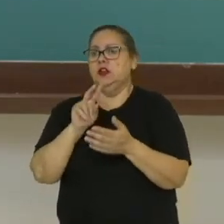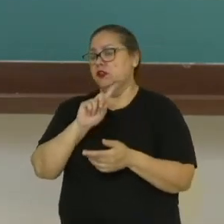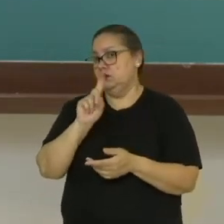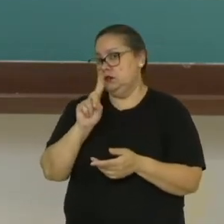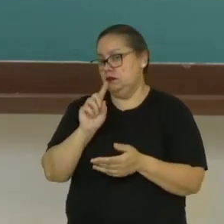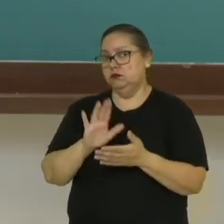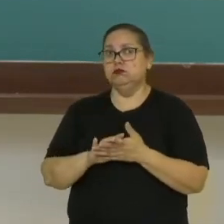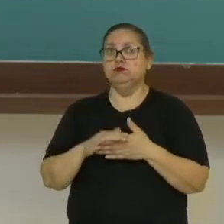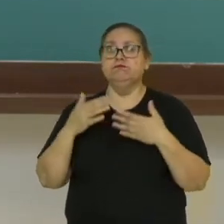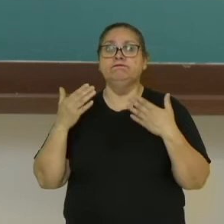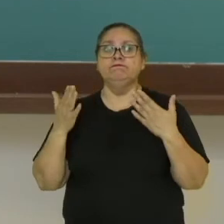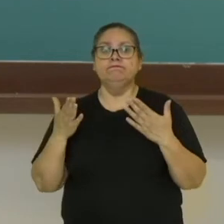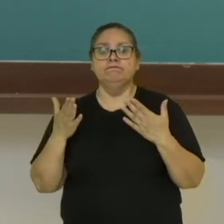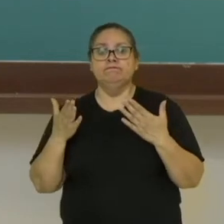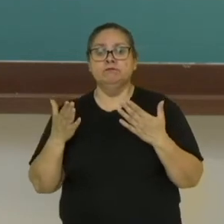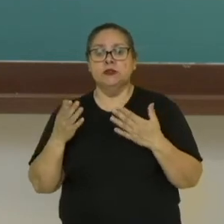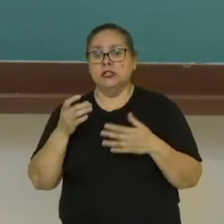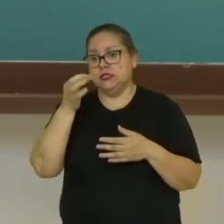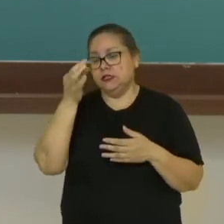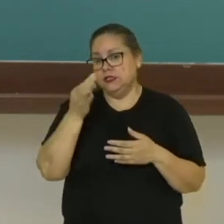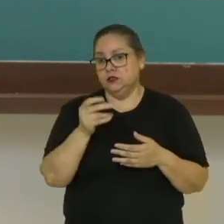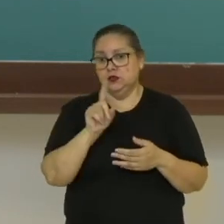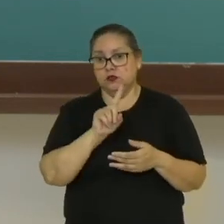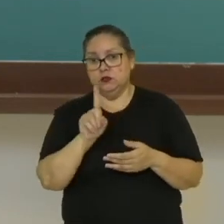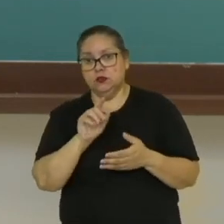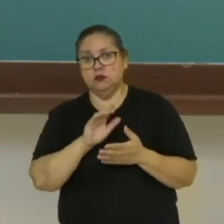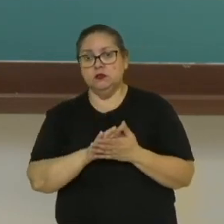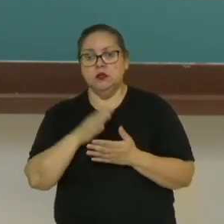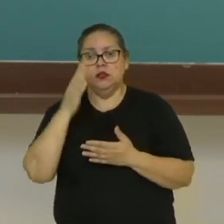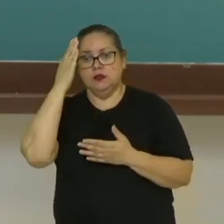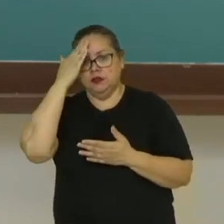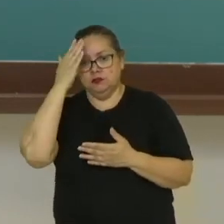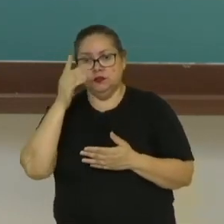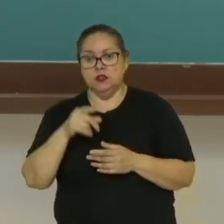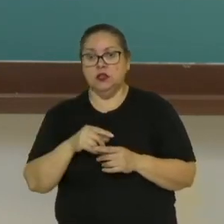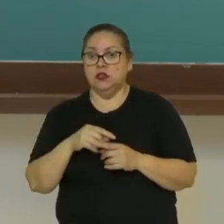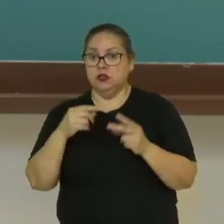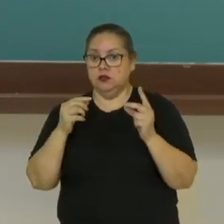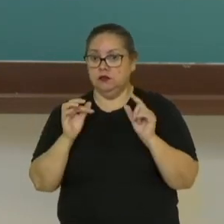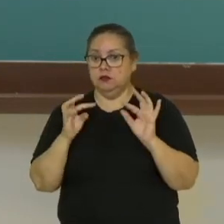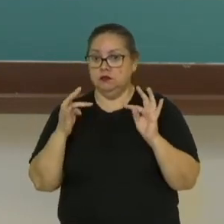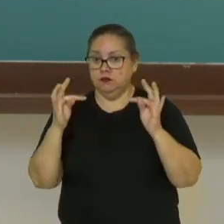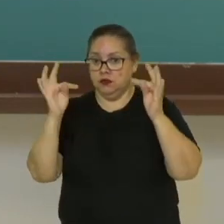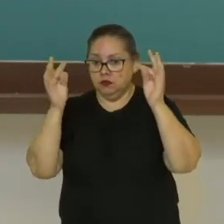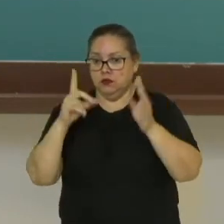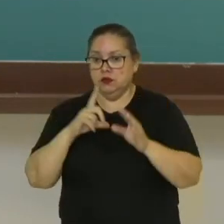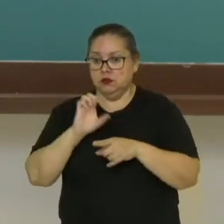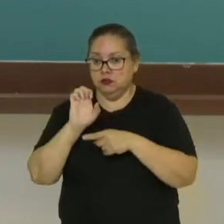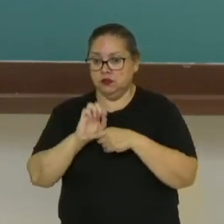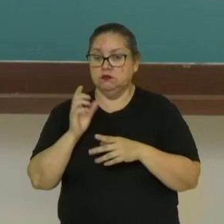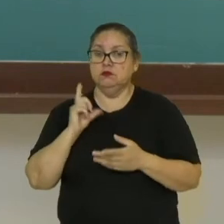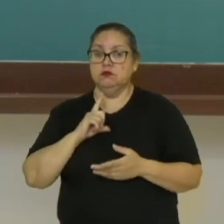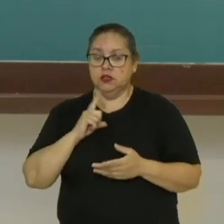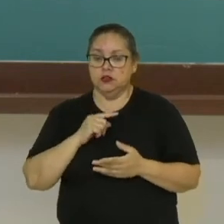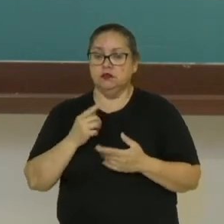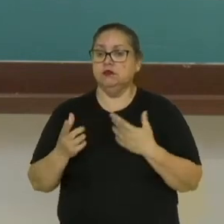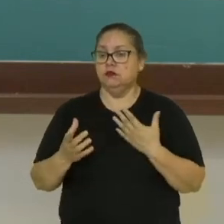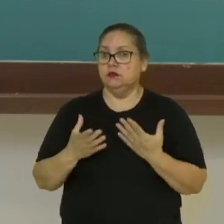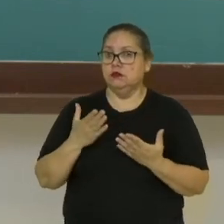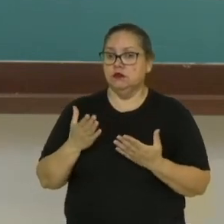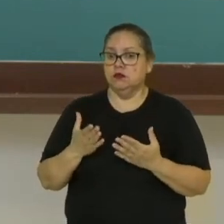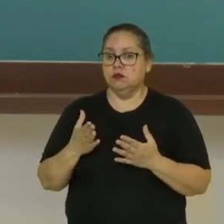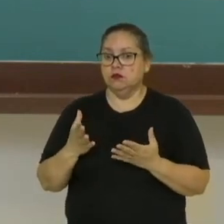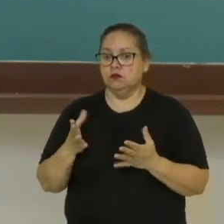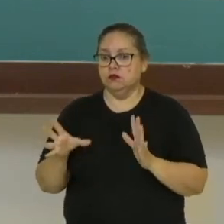não, certos ou não. Sabemos que, teoricamente, o Estado sempre teve e continuará tendo, né, o